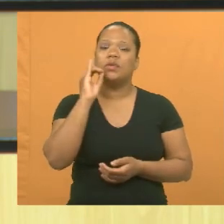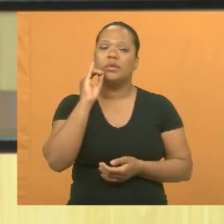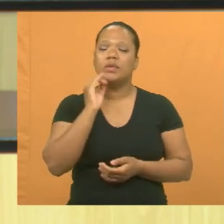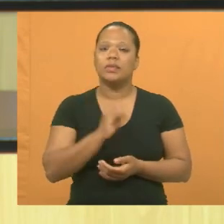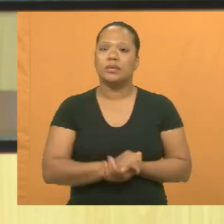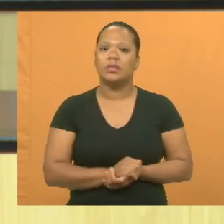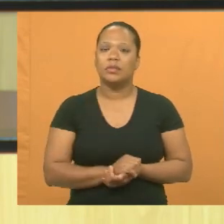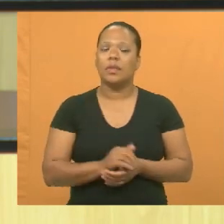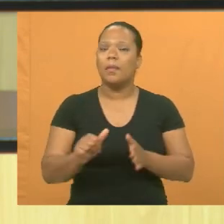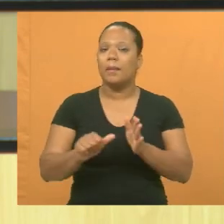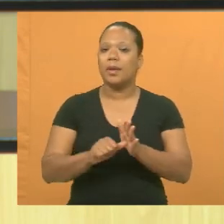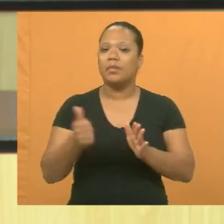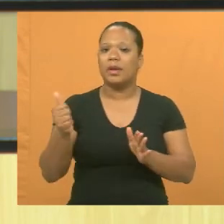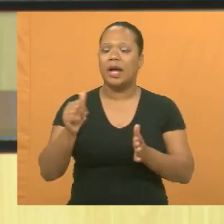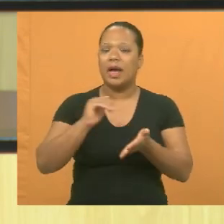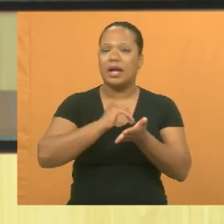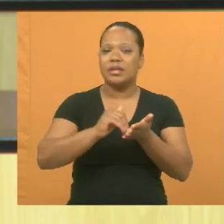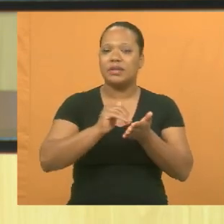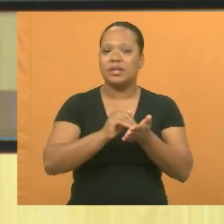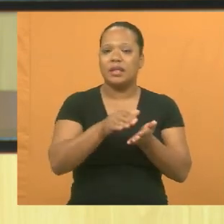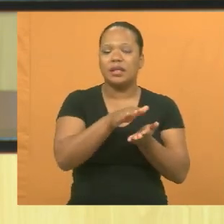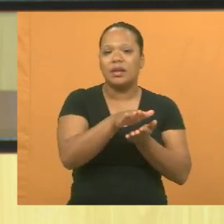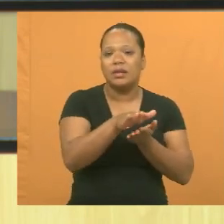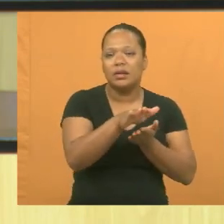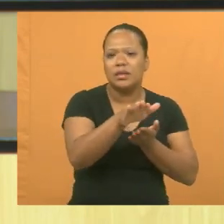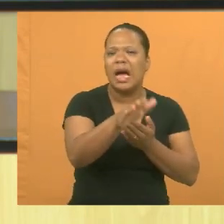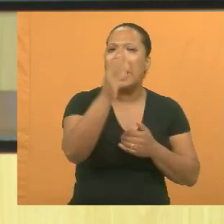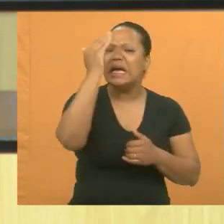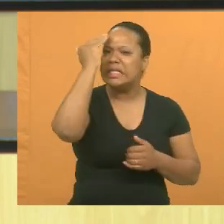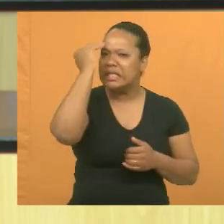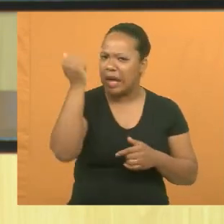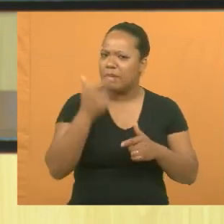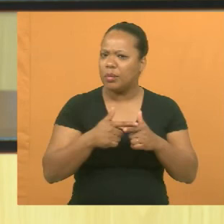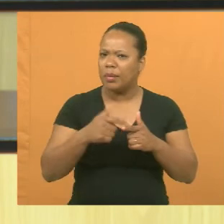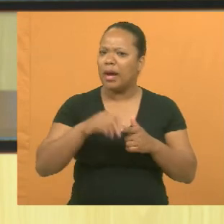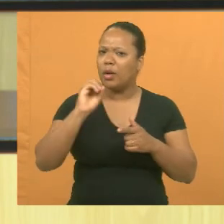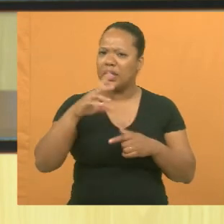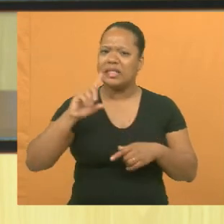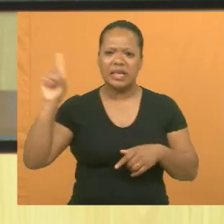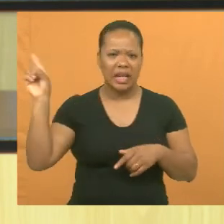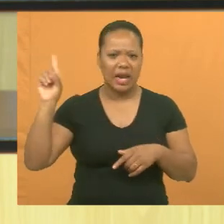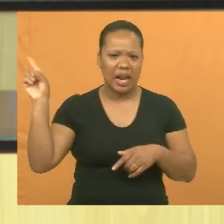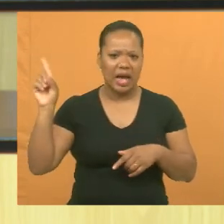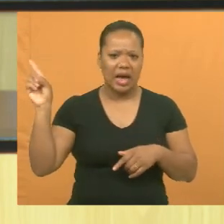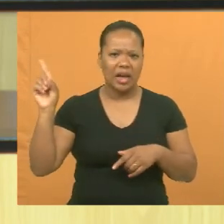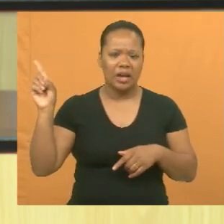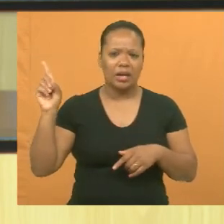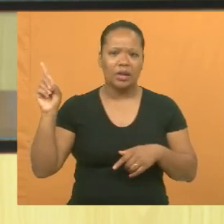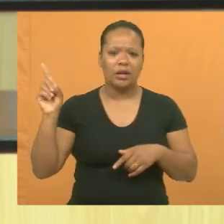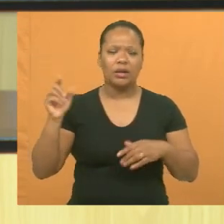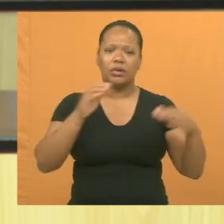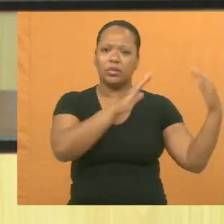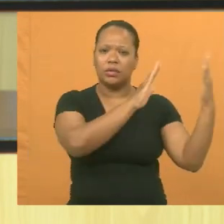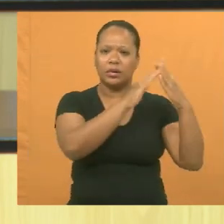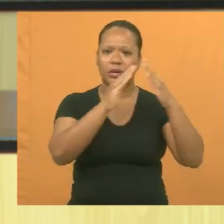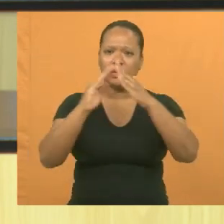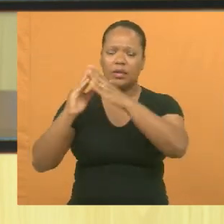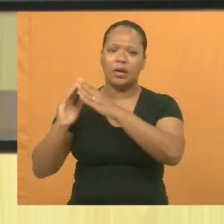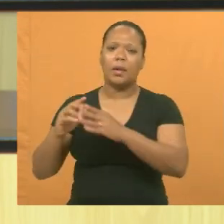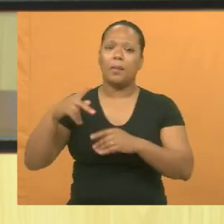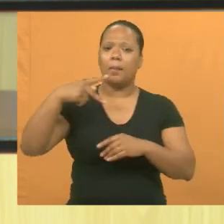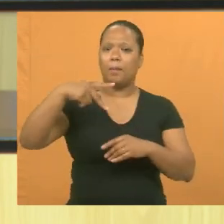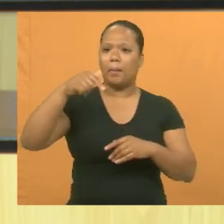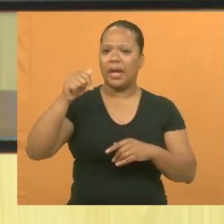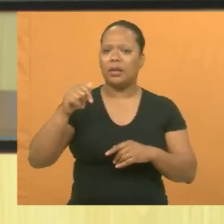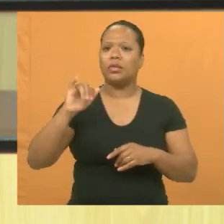informações. 1. A Secretaria de Mobilidade Urbana tem conhecimento deste problema enfrentado pelos moradores do condomínio Parque dos IPs?